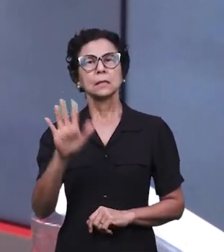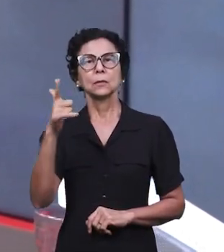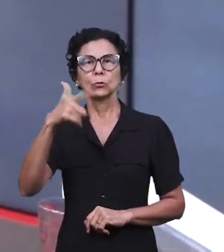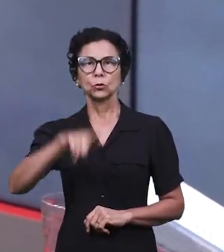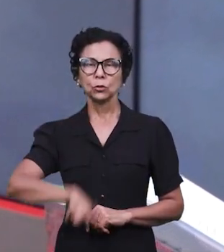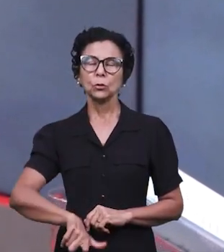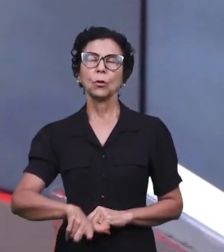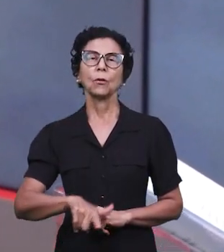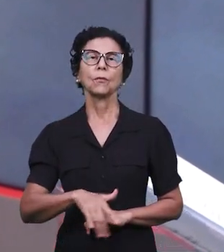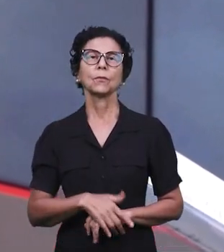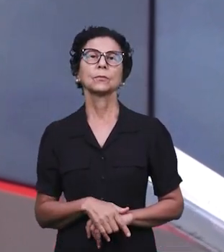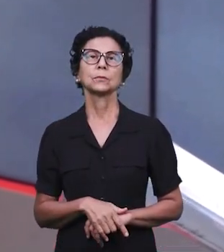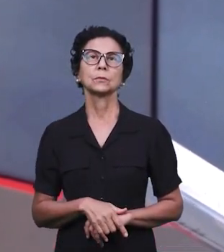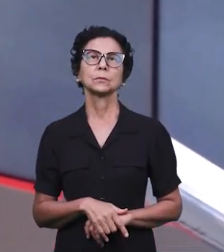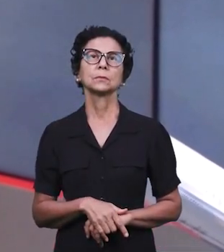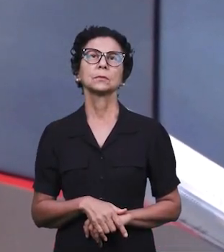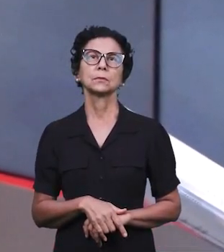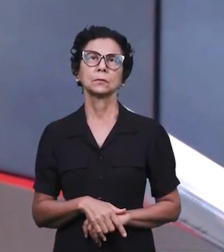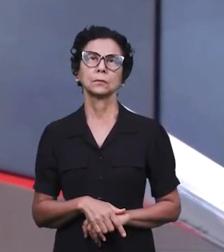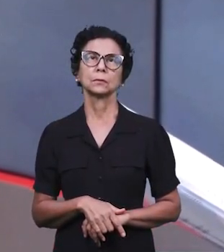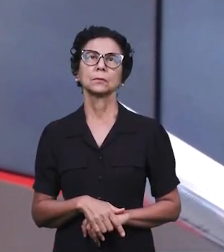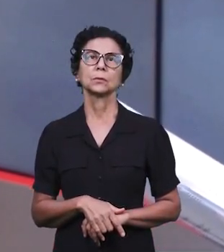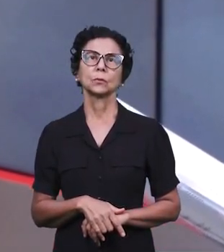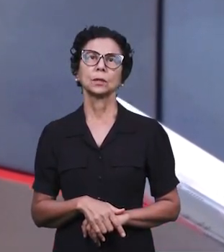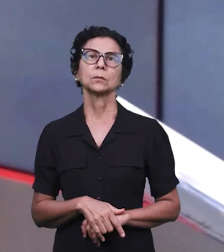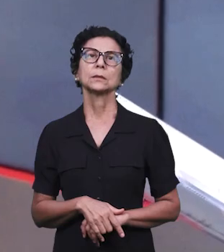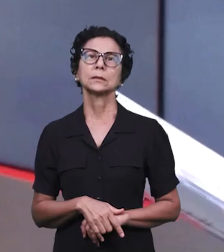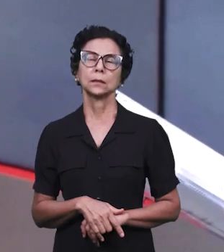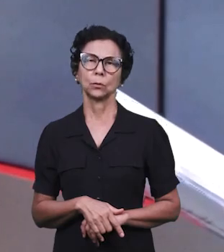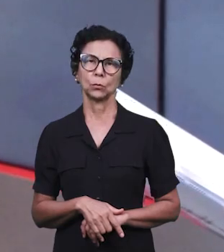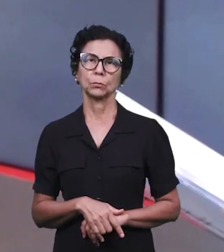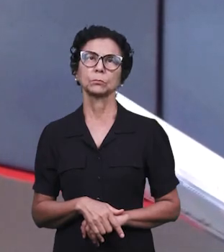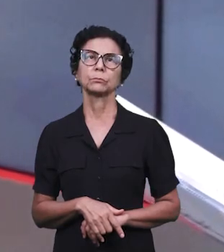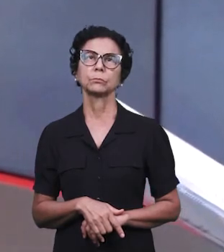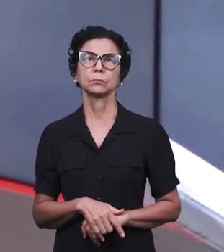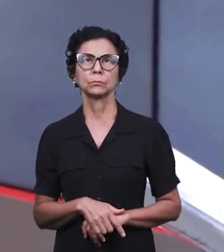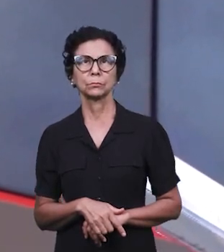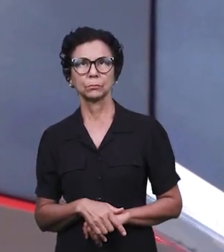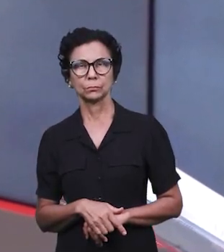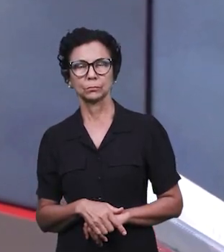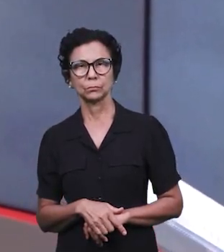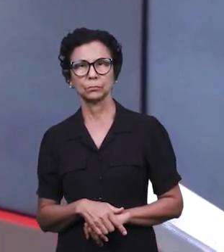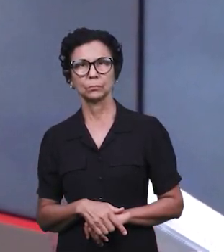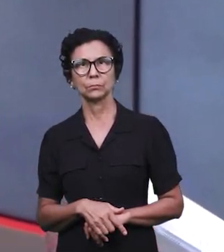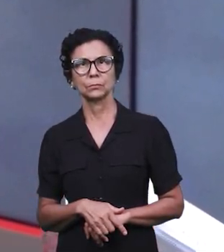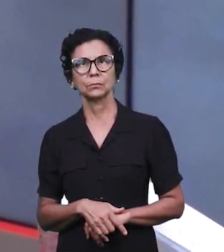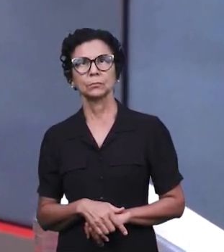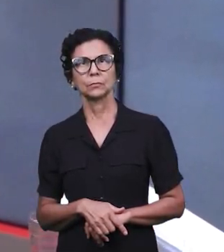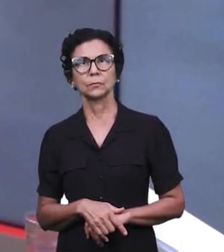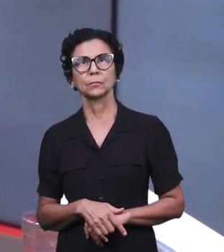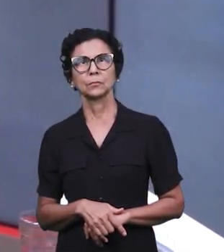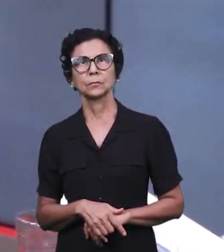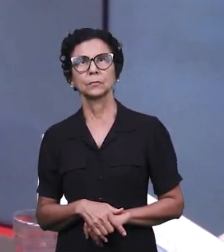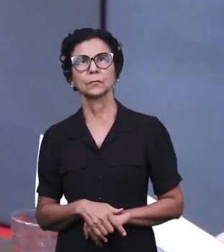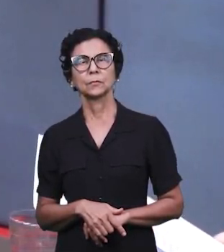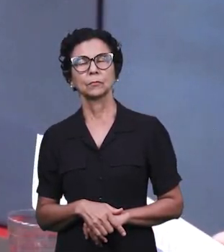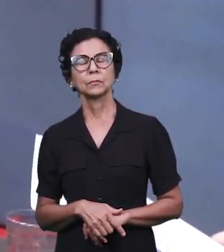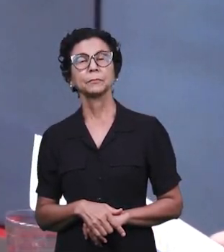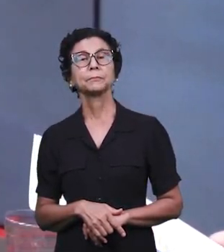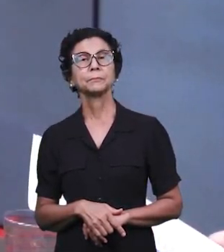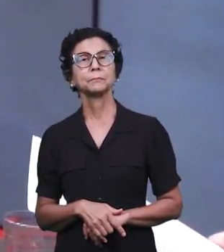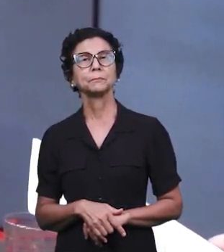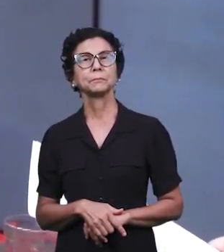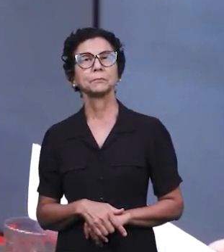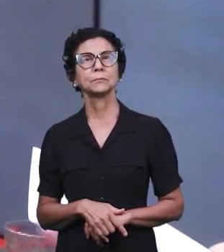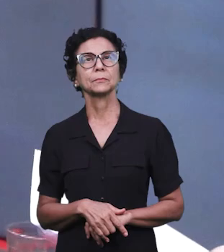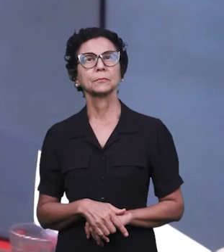Novamente. 1, 2, 3, 4, 5. Fez. 1, 2, 3, 4,